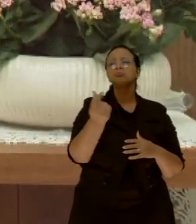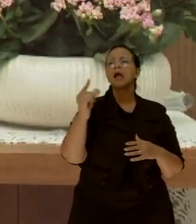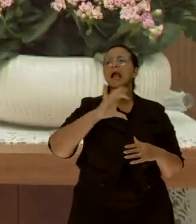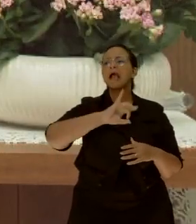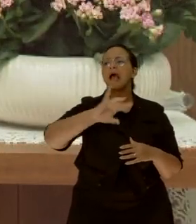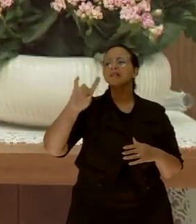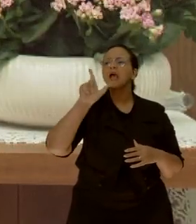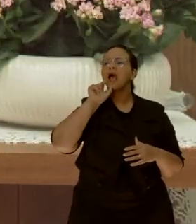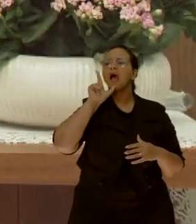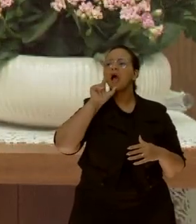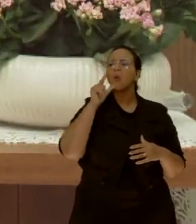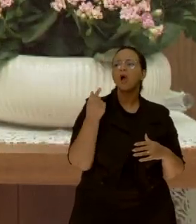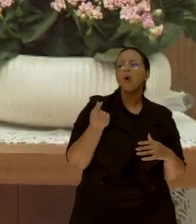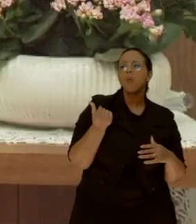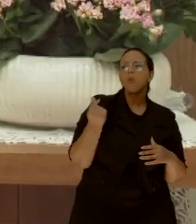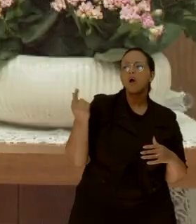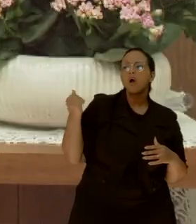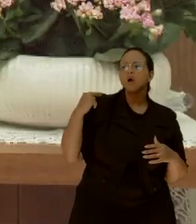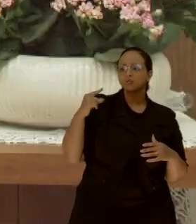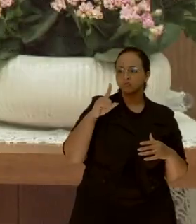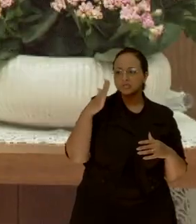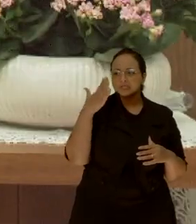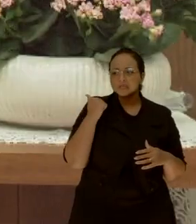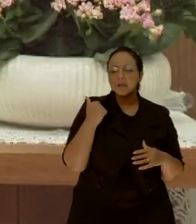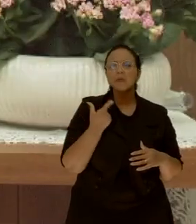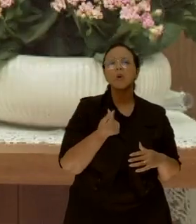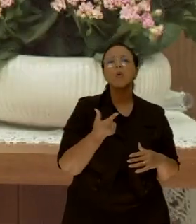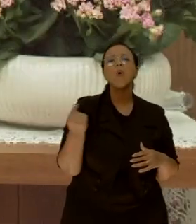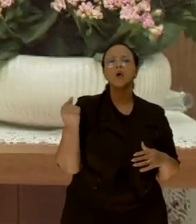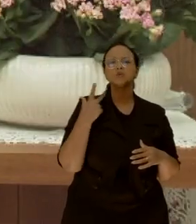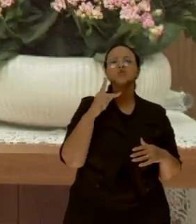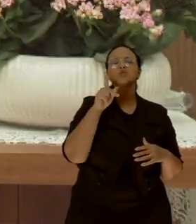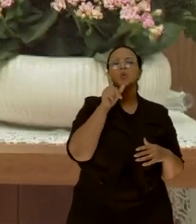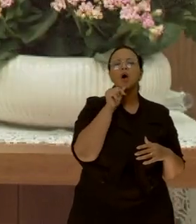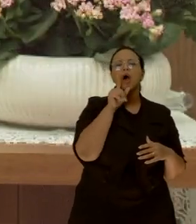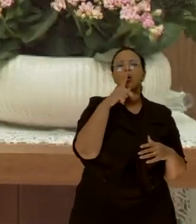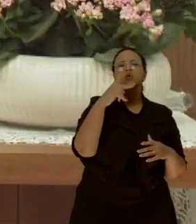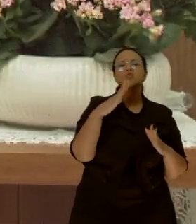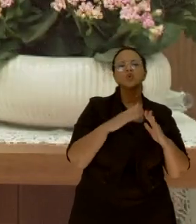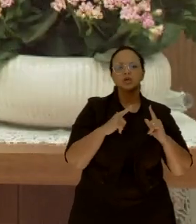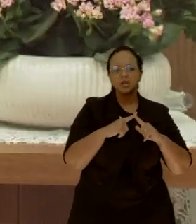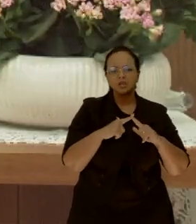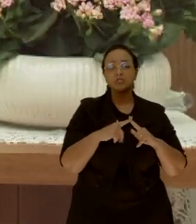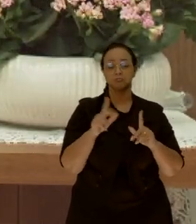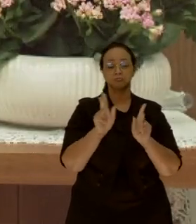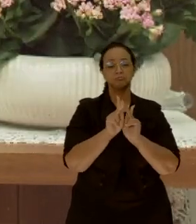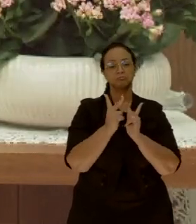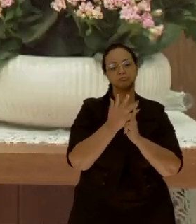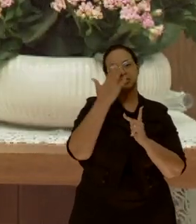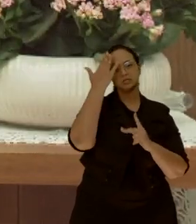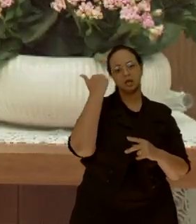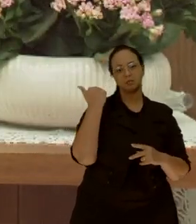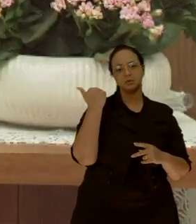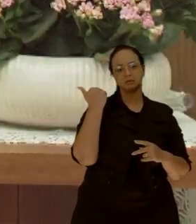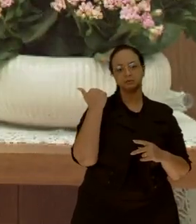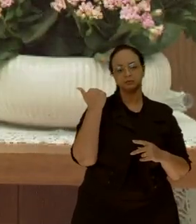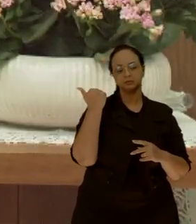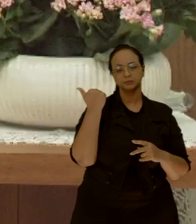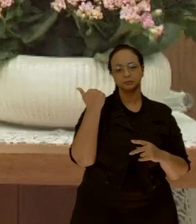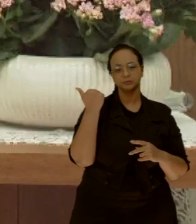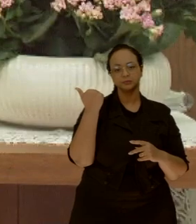igreja? Você sabe quanto de água gasta na sua igreja? Pois é, nosso presbitério sabe. Entende?